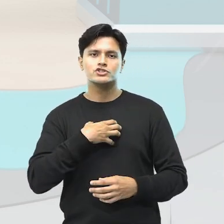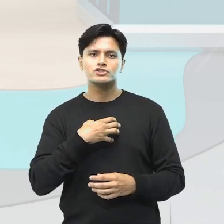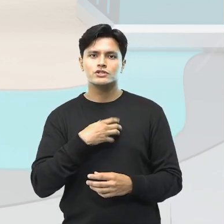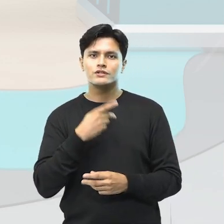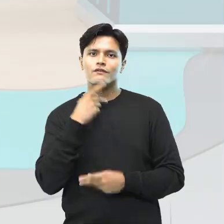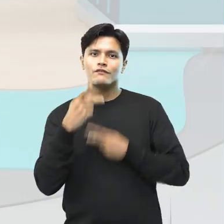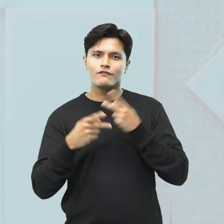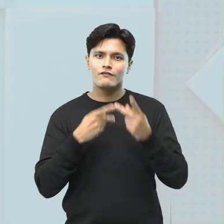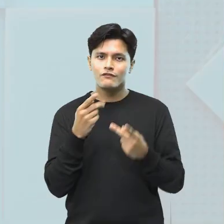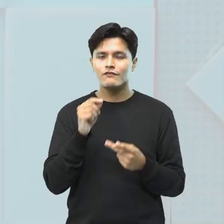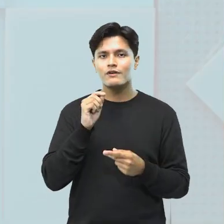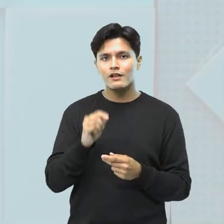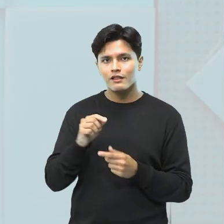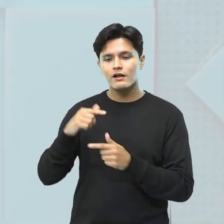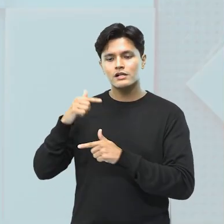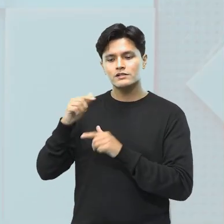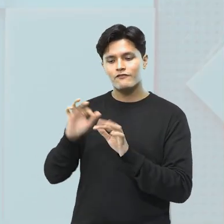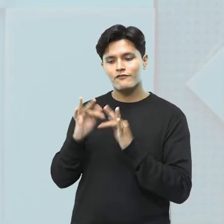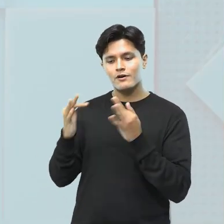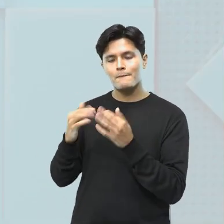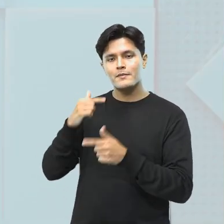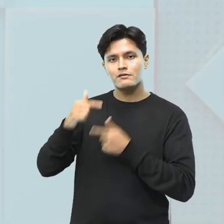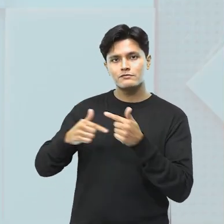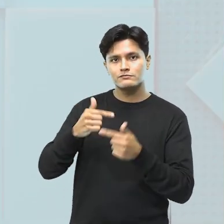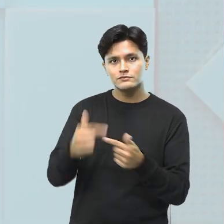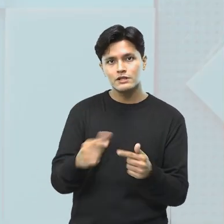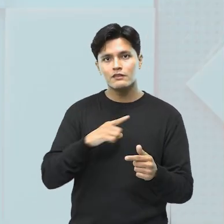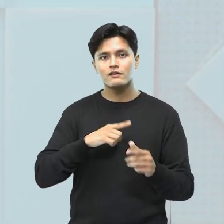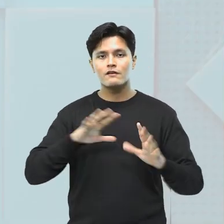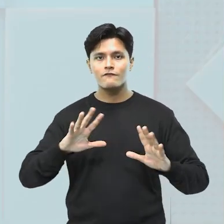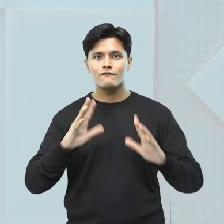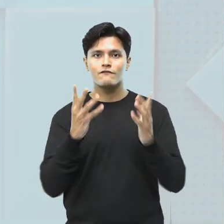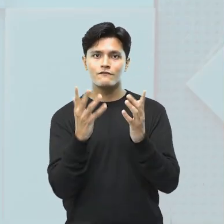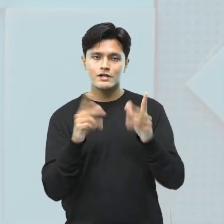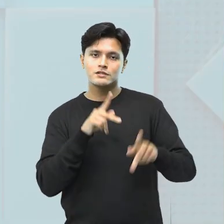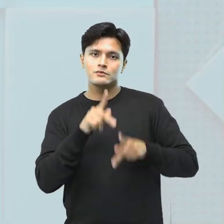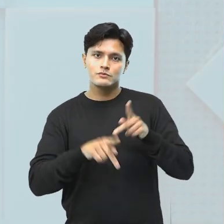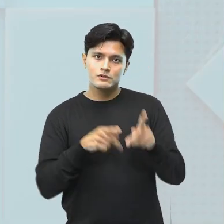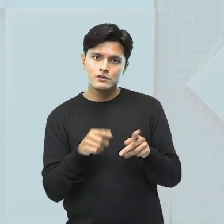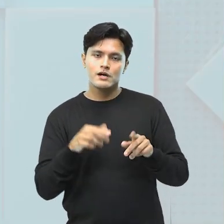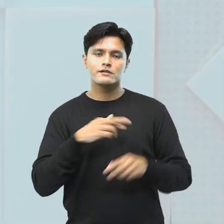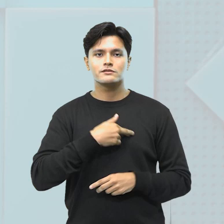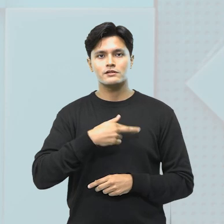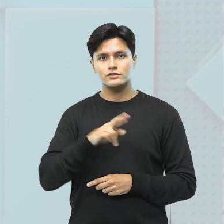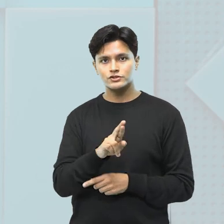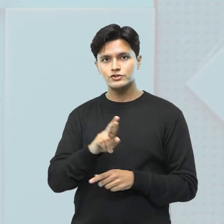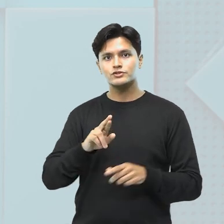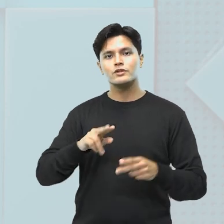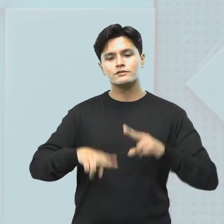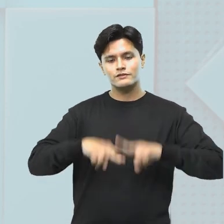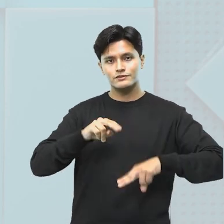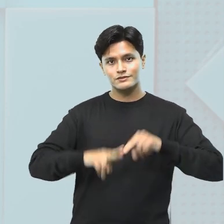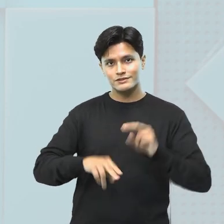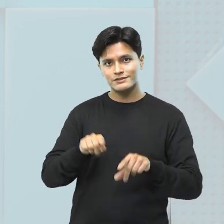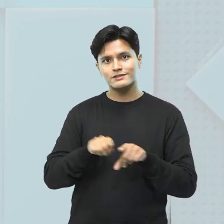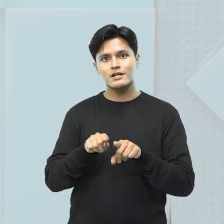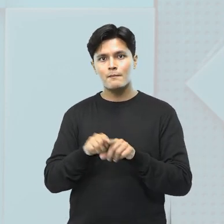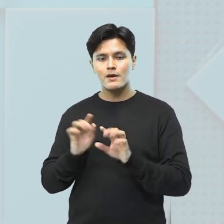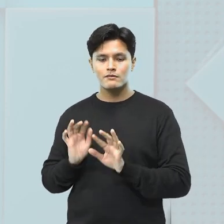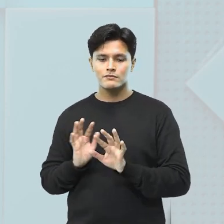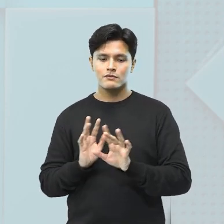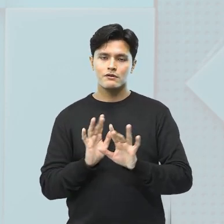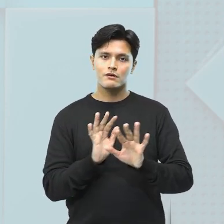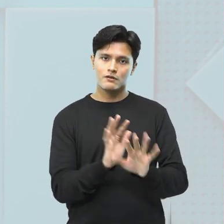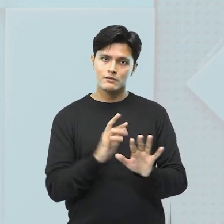em geração. As festas religiosas e populares, como as festas juninas e procissões, eram momentos de